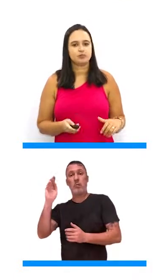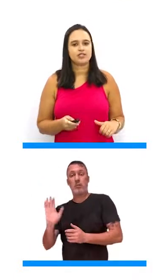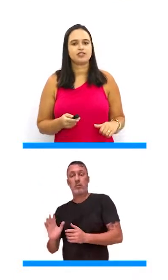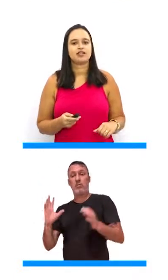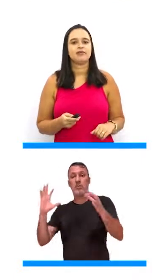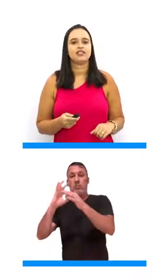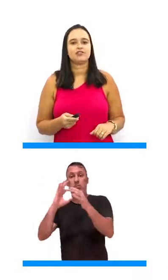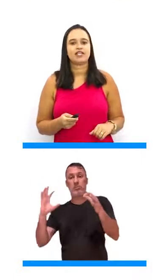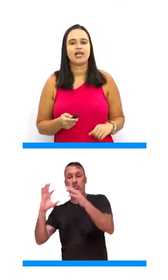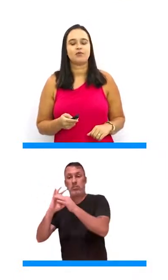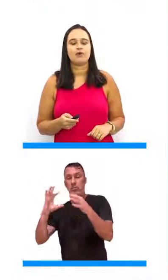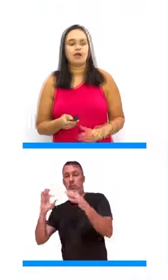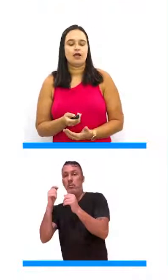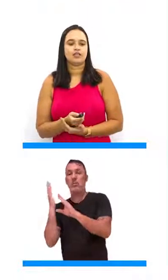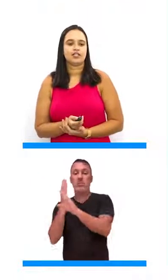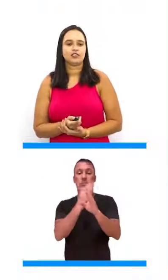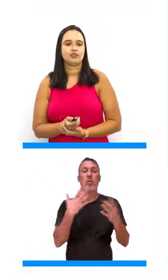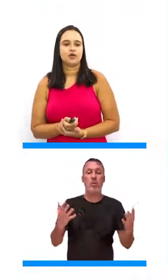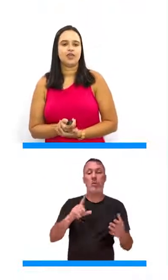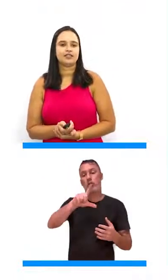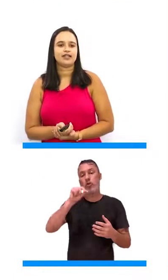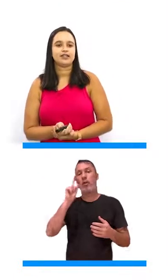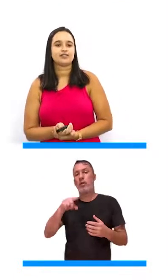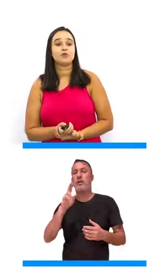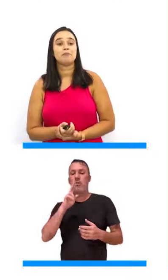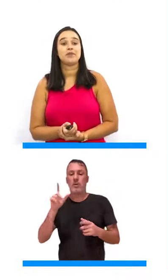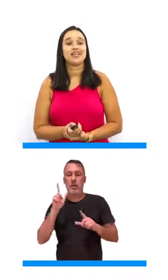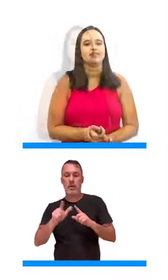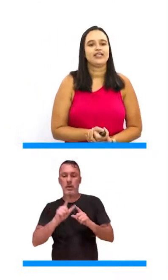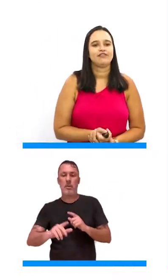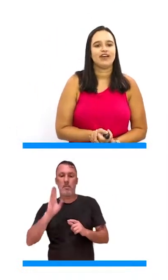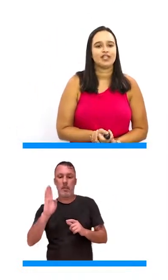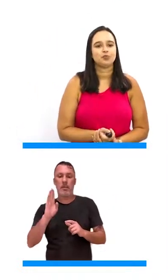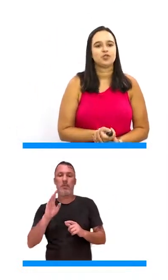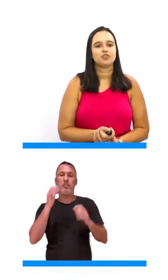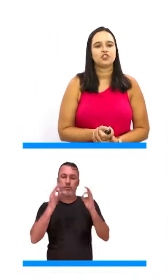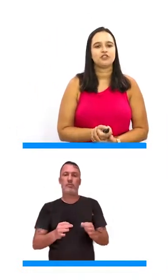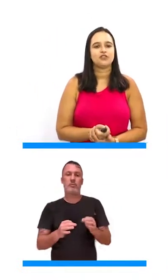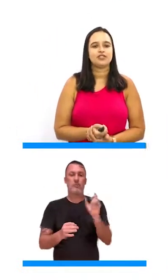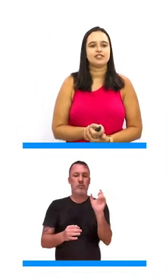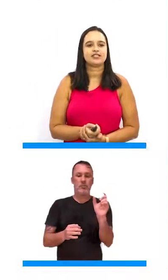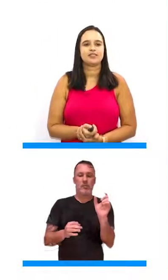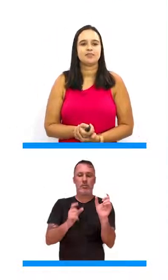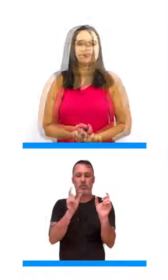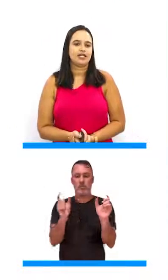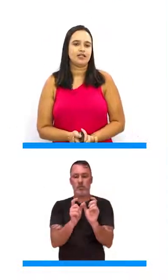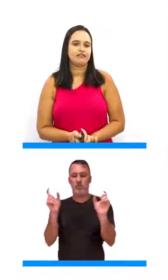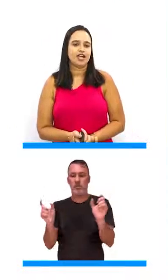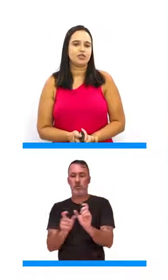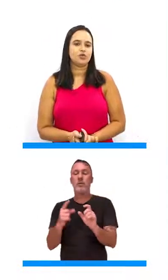adjetivos. Precisa saber identificar aí qual é. Alternativa correta, questão B. Derivado, primitivo e